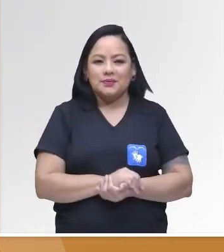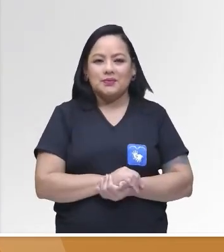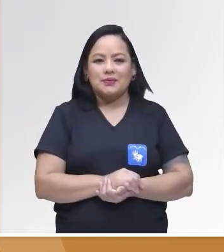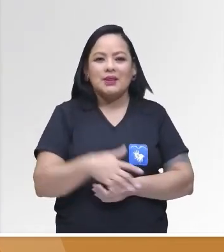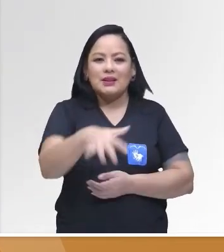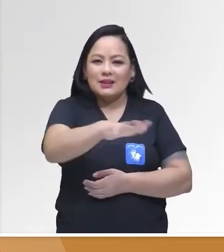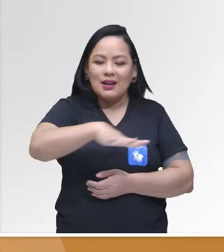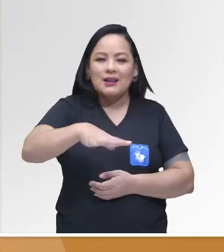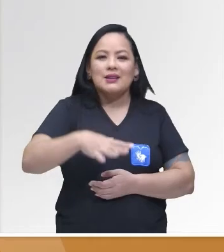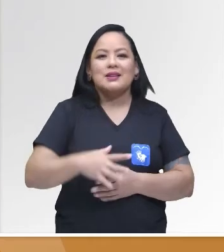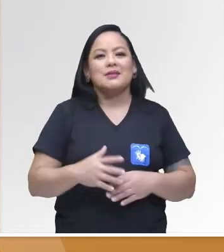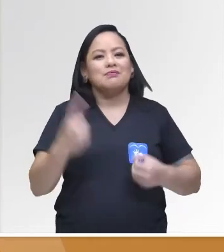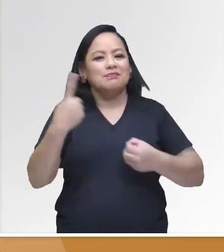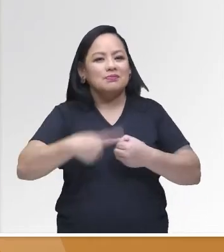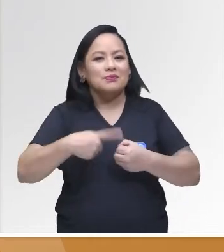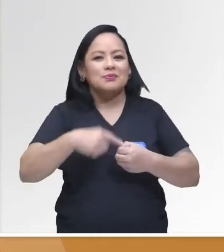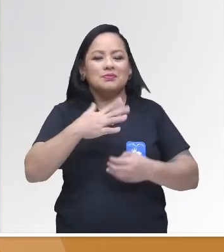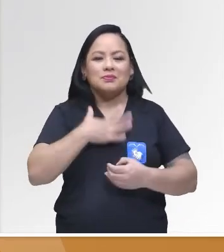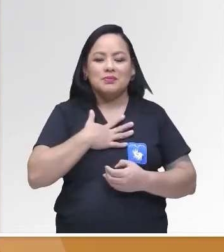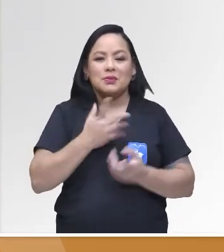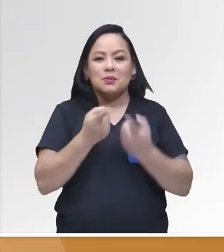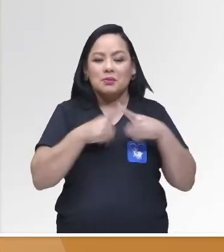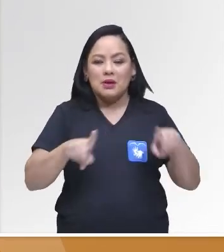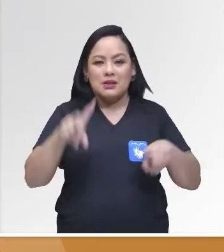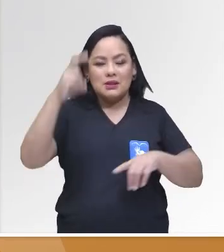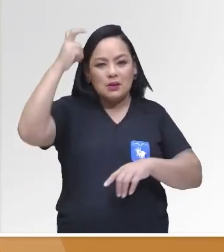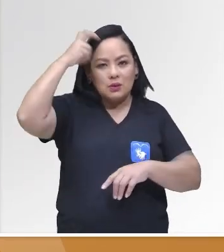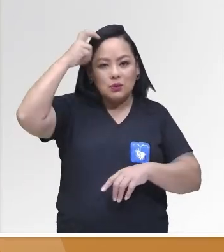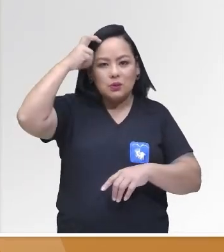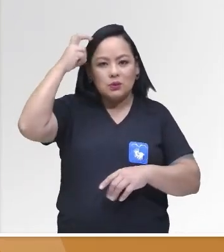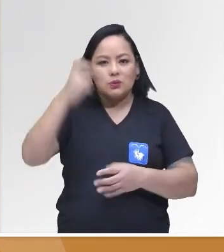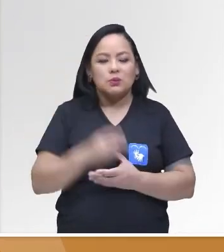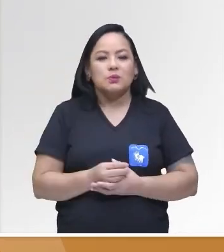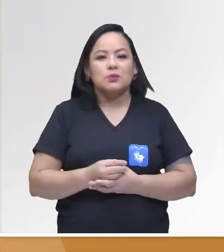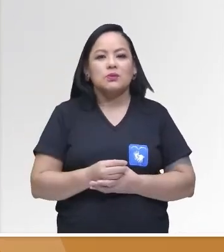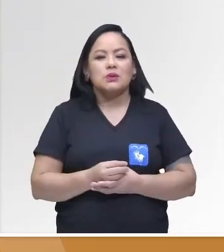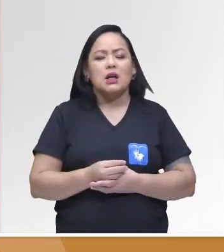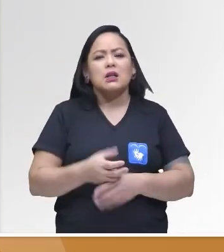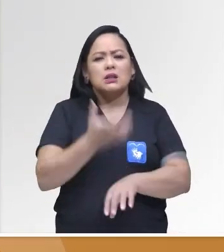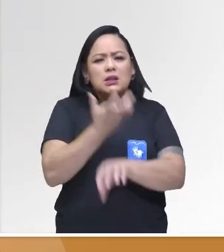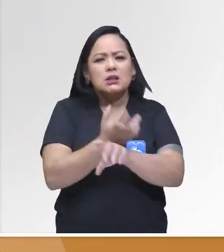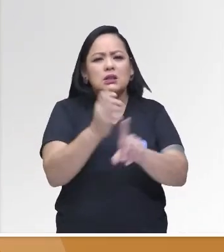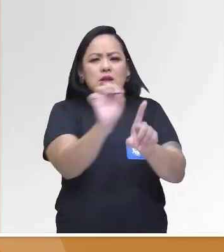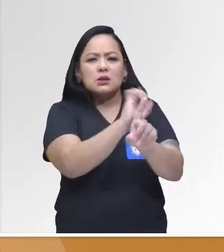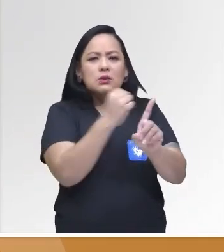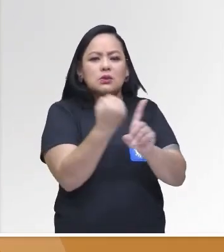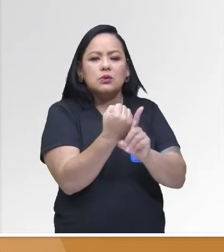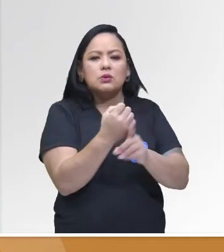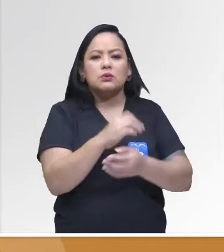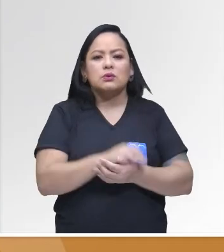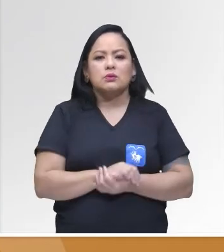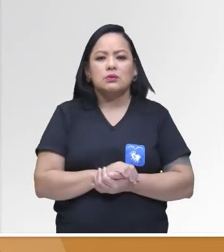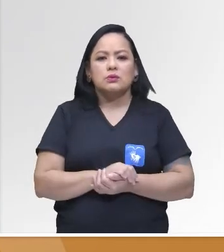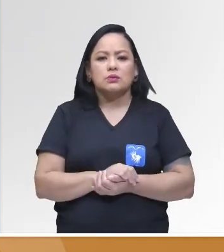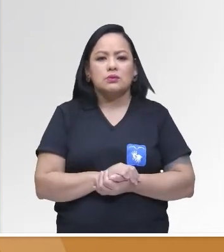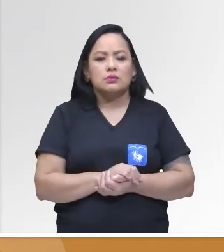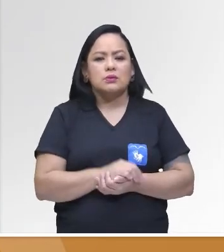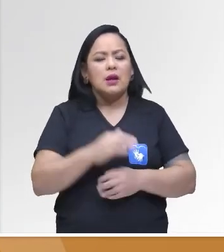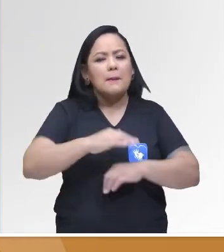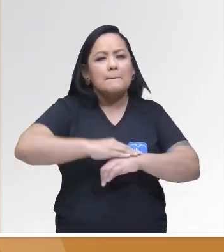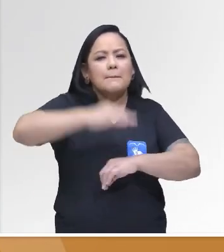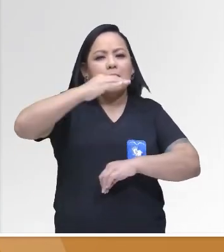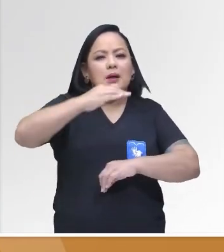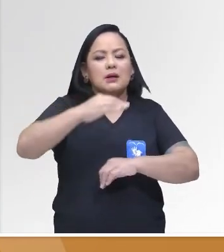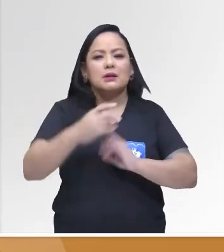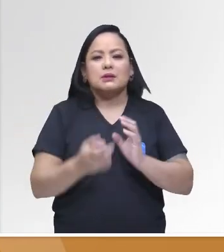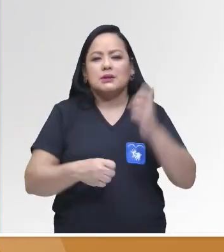aqui do meu município. Mas a cultura, dentro da sociologia, vai um pouco além,